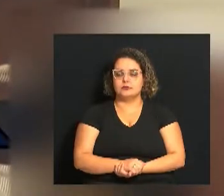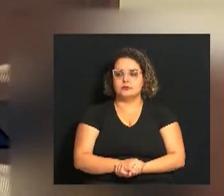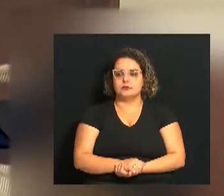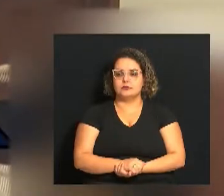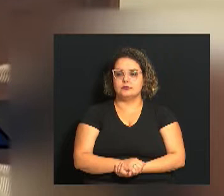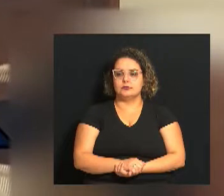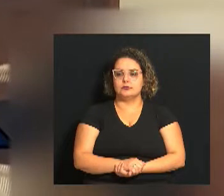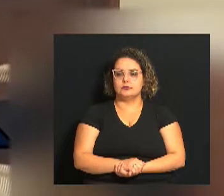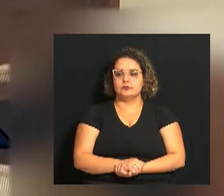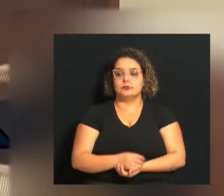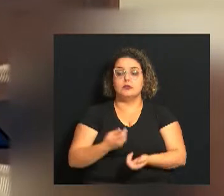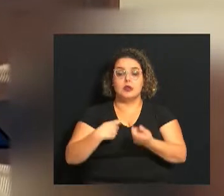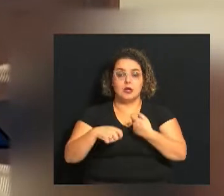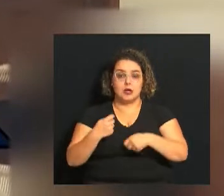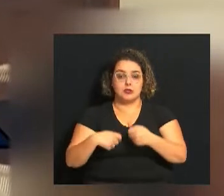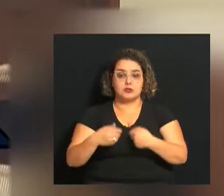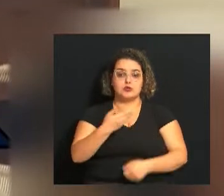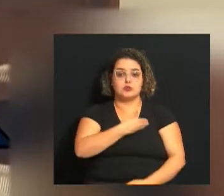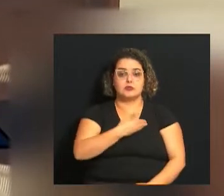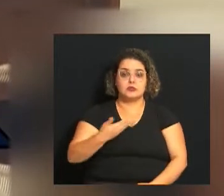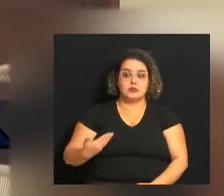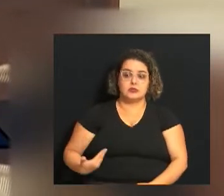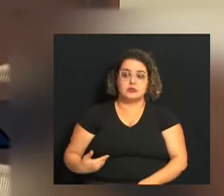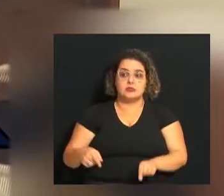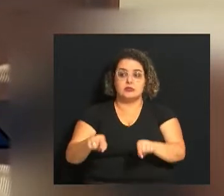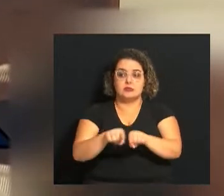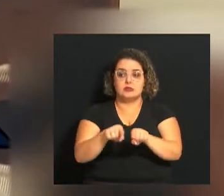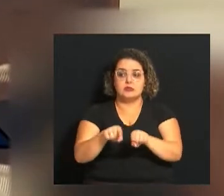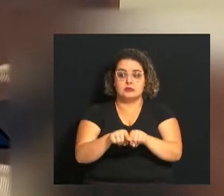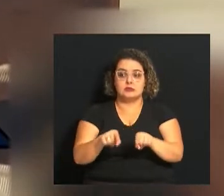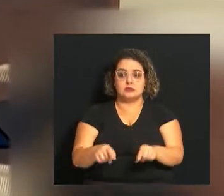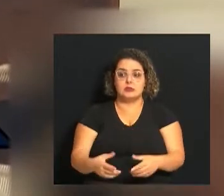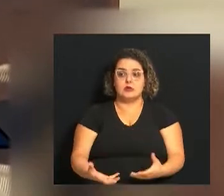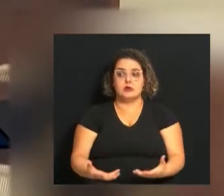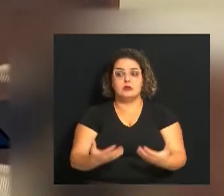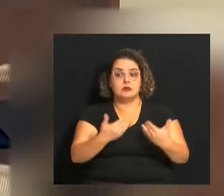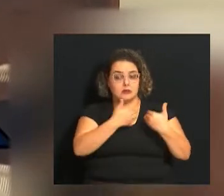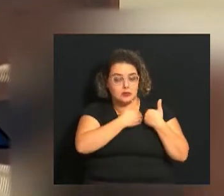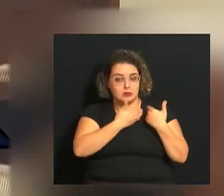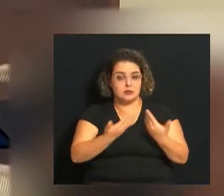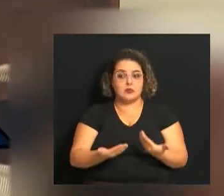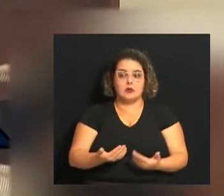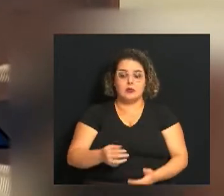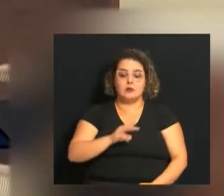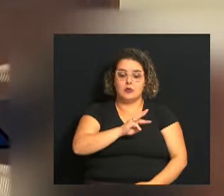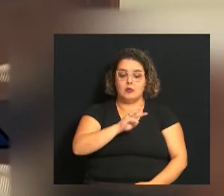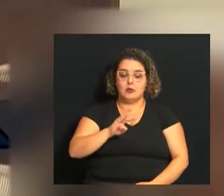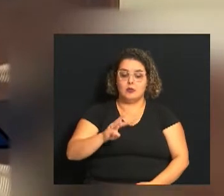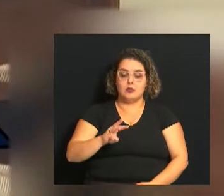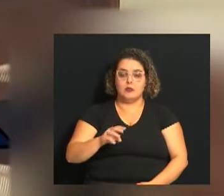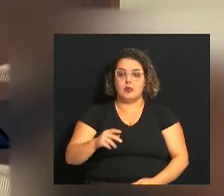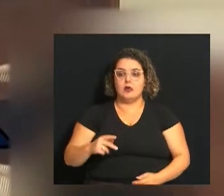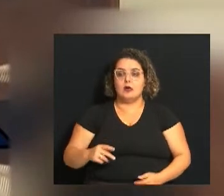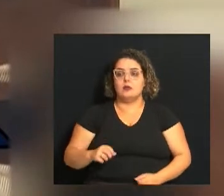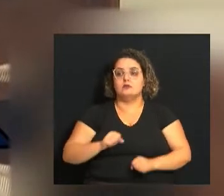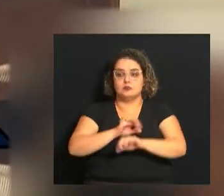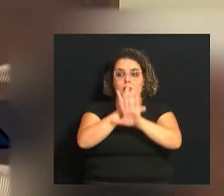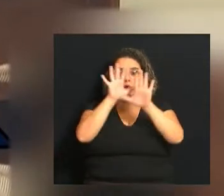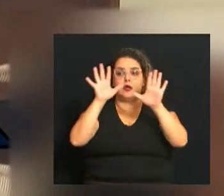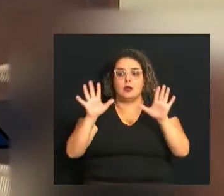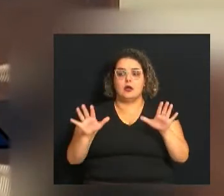A administração pública também se encarrega de divulgar no seu portal de transparência as